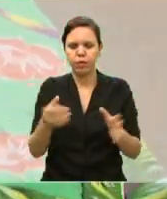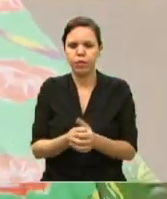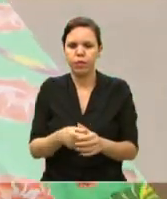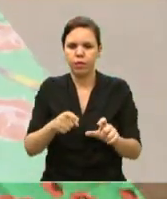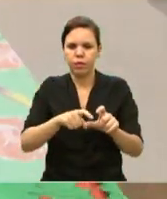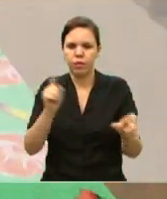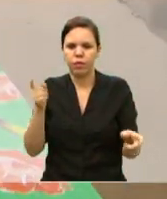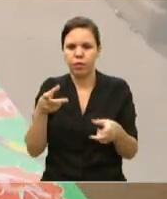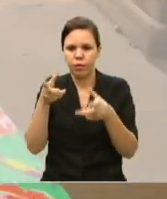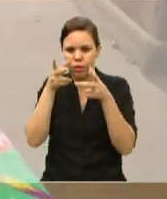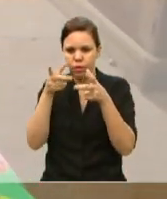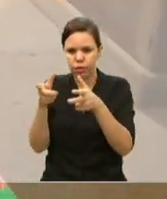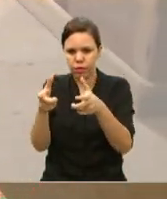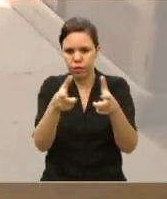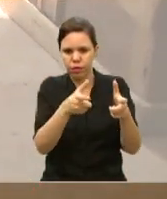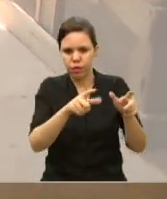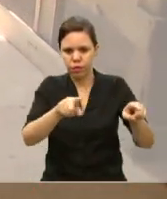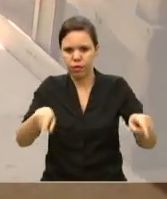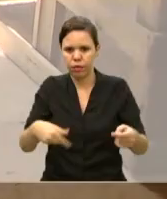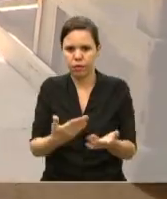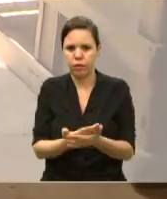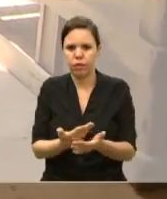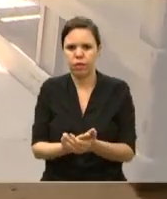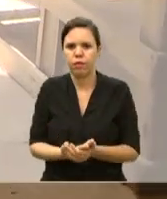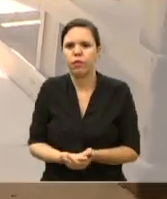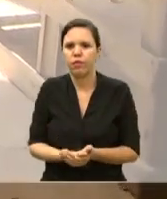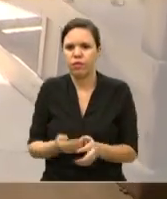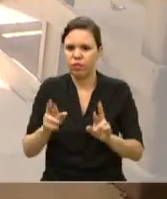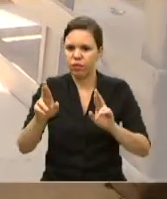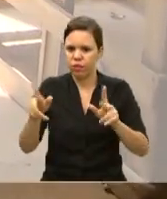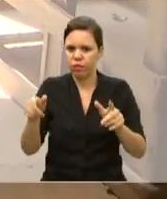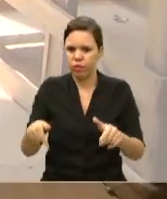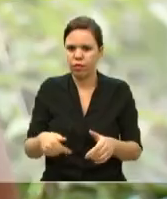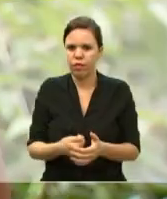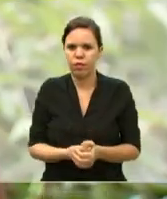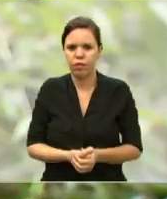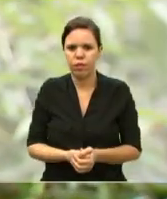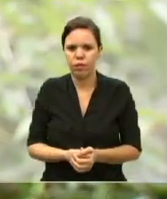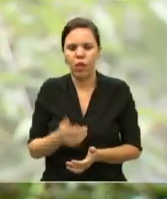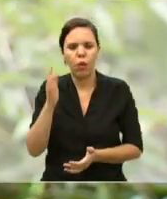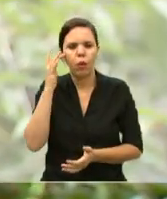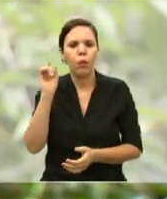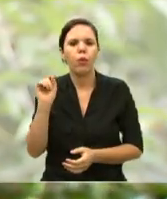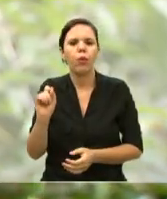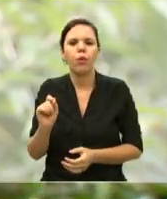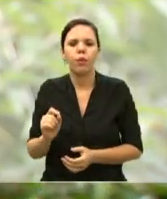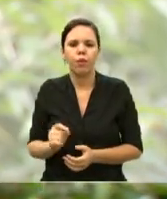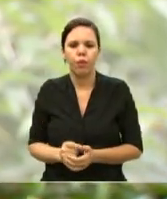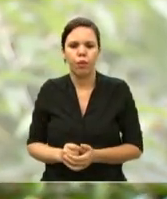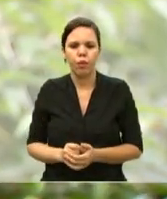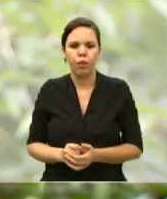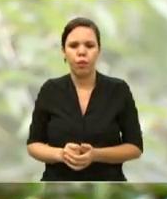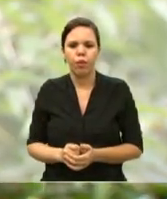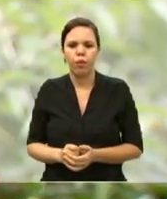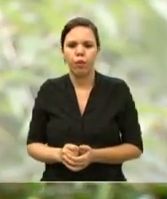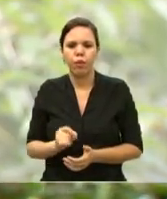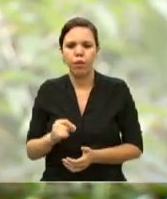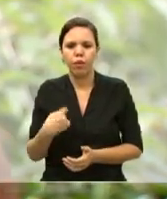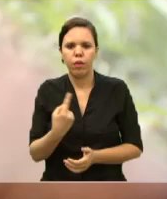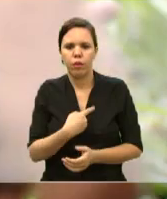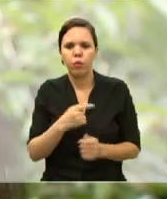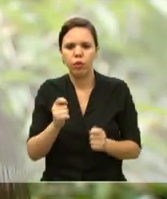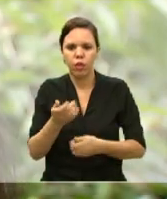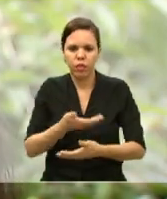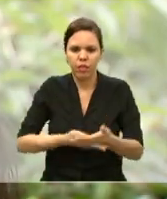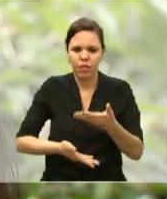Dá só uma espiadinha na sala de aula. Diferente, né? Eu acho que é como se a gente